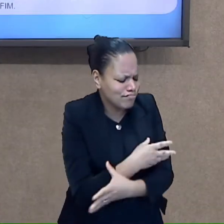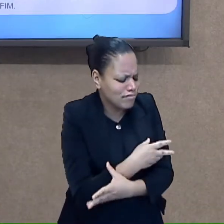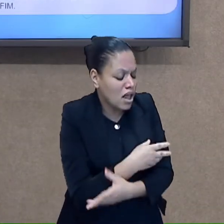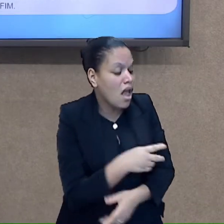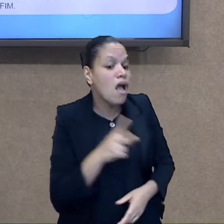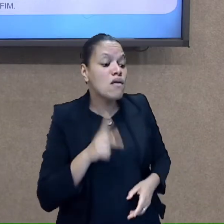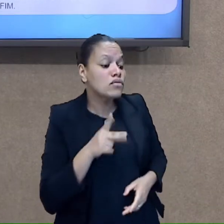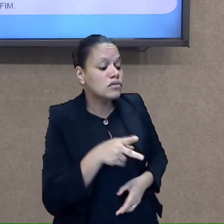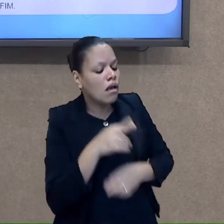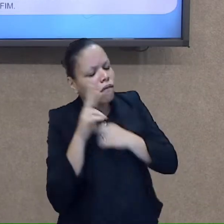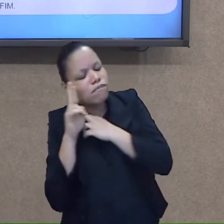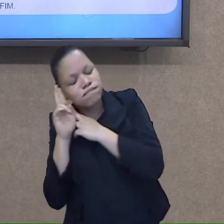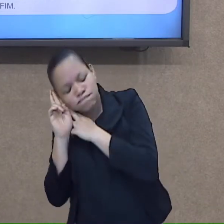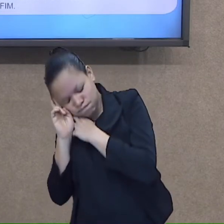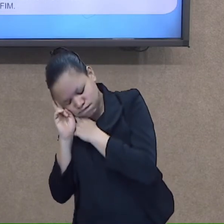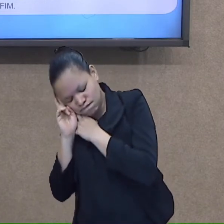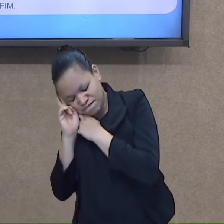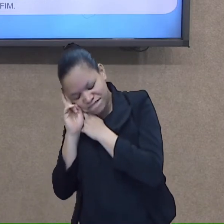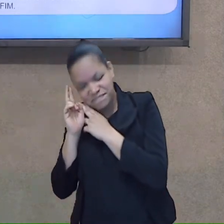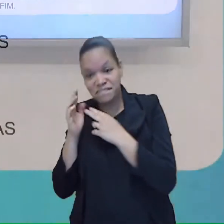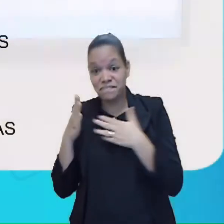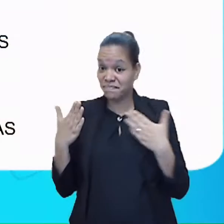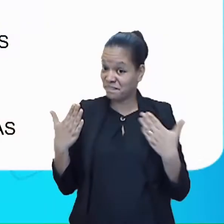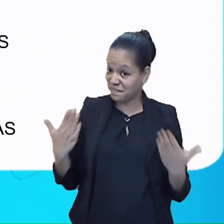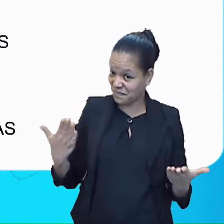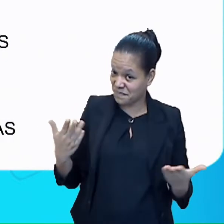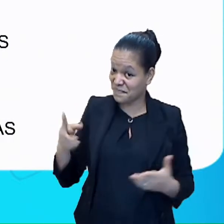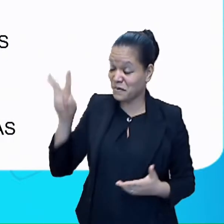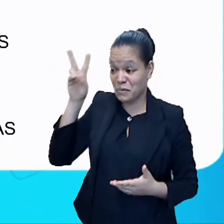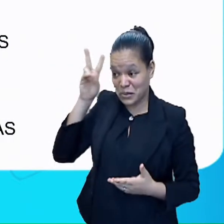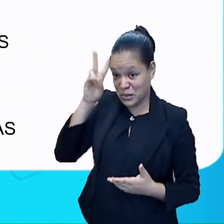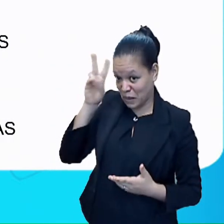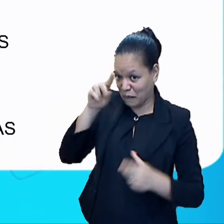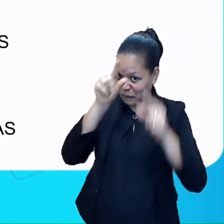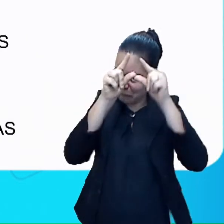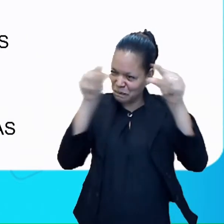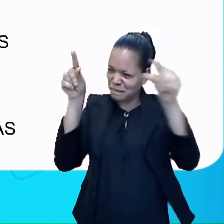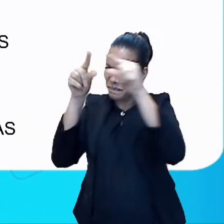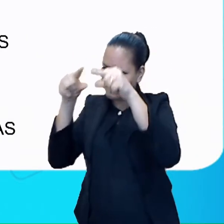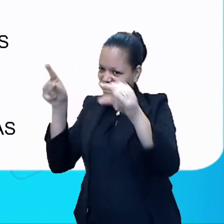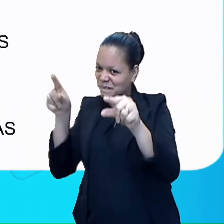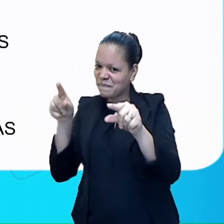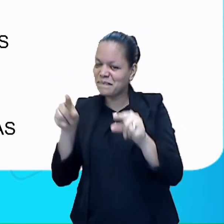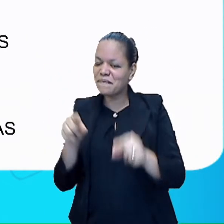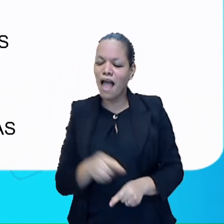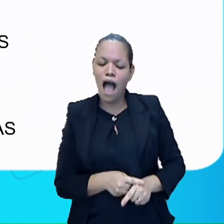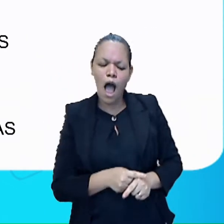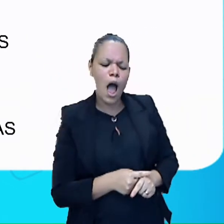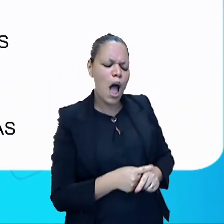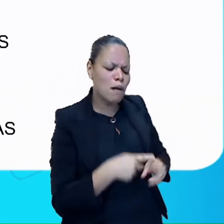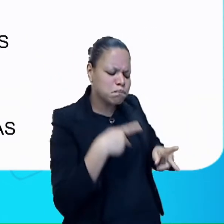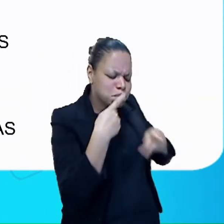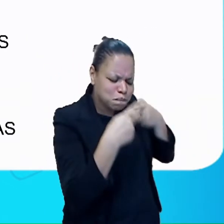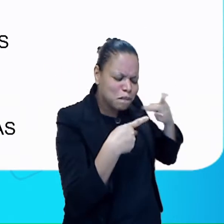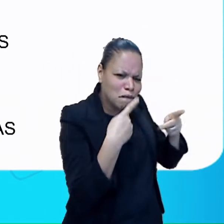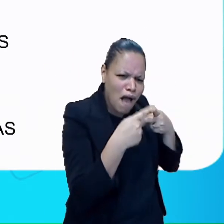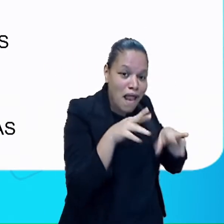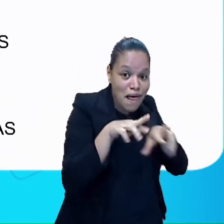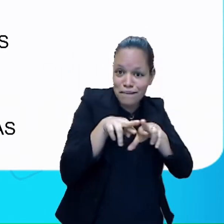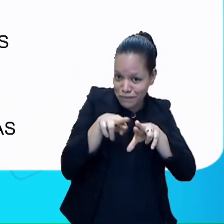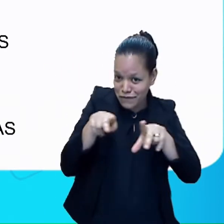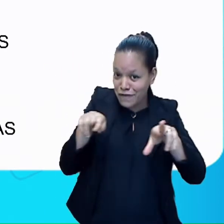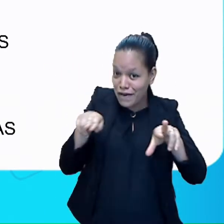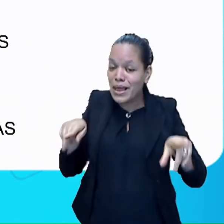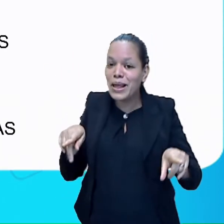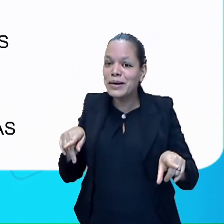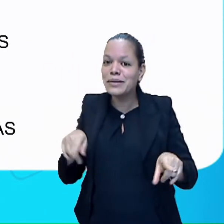um pouco diferente da que a gente está acostumado a ter nos nossos diálogos. Então, vamos responder.